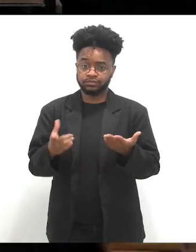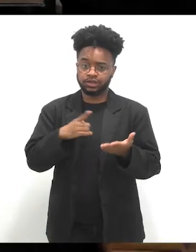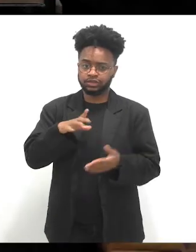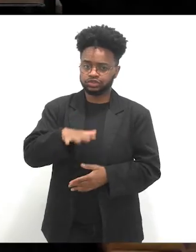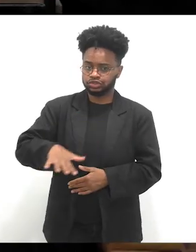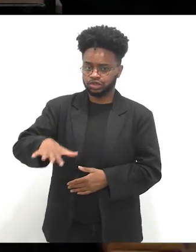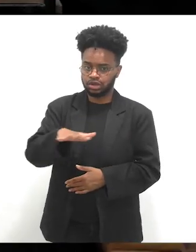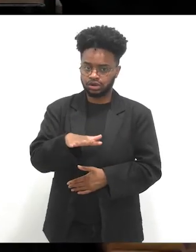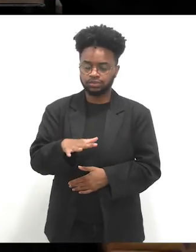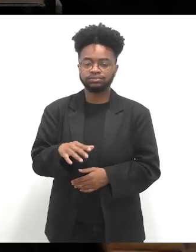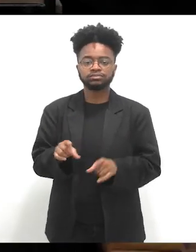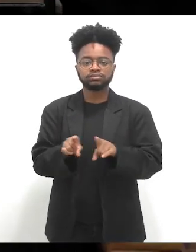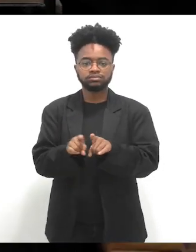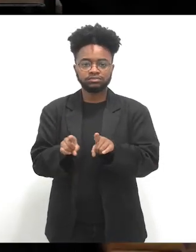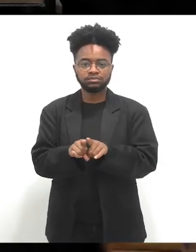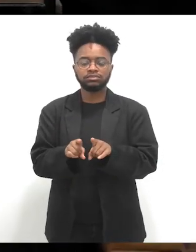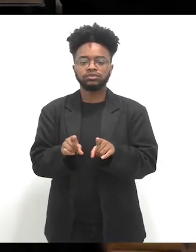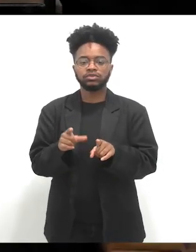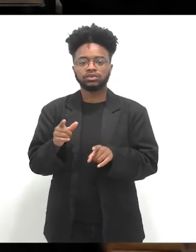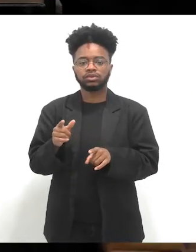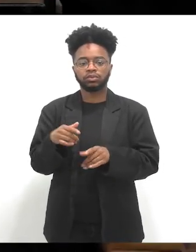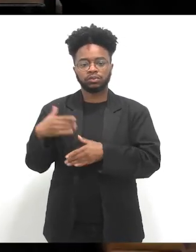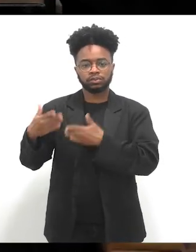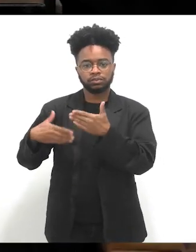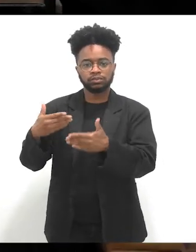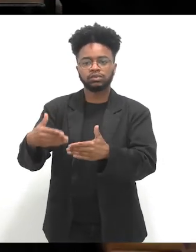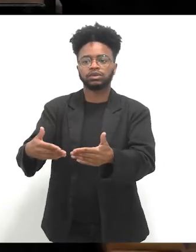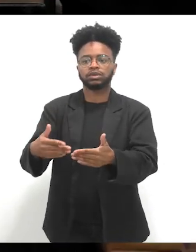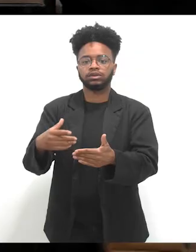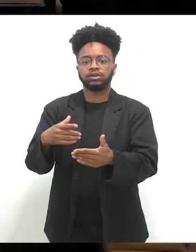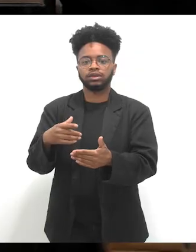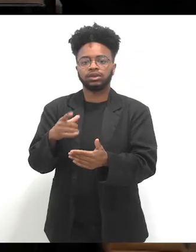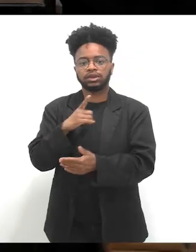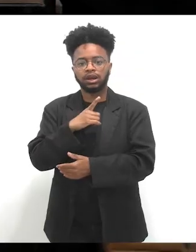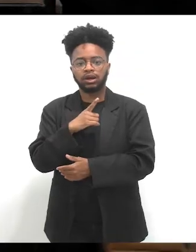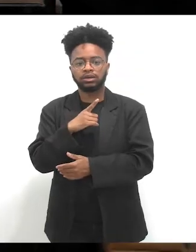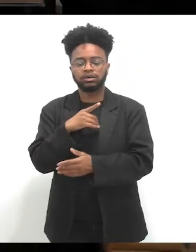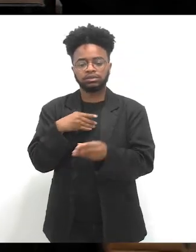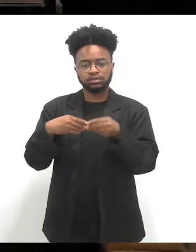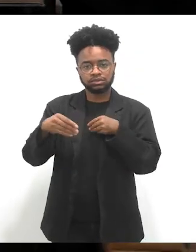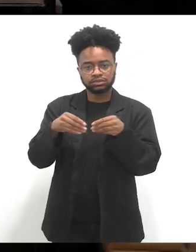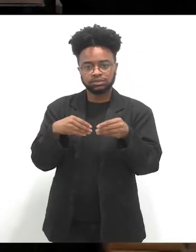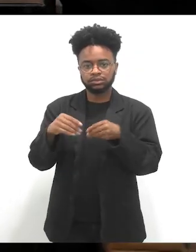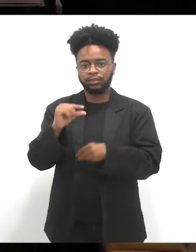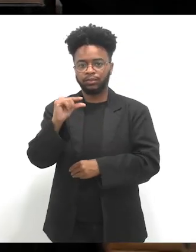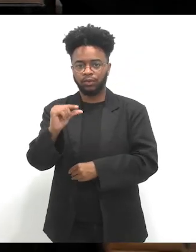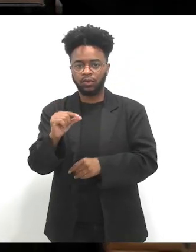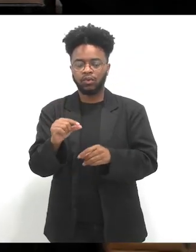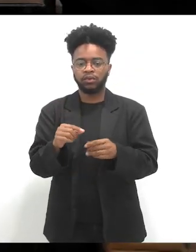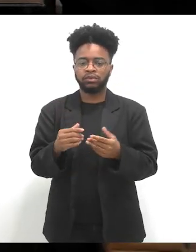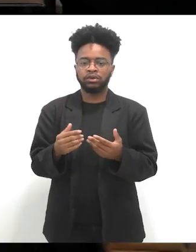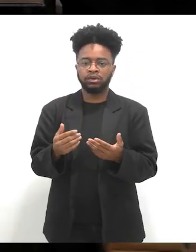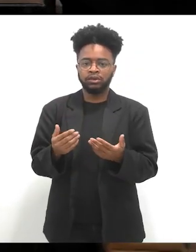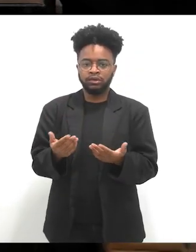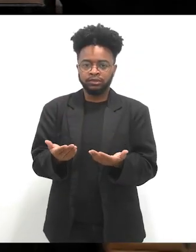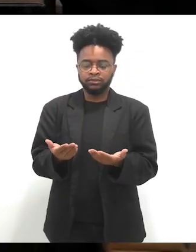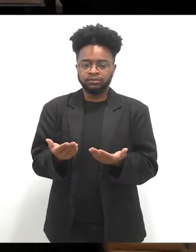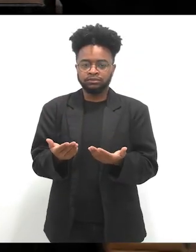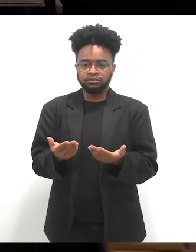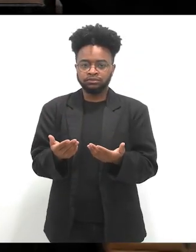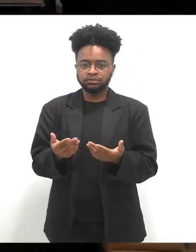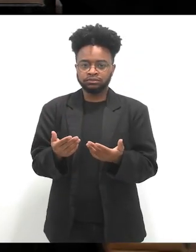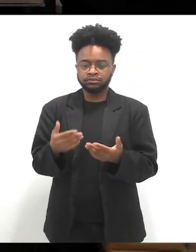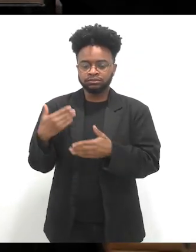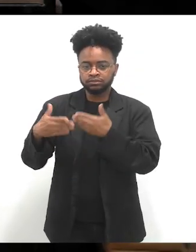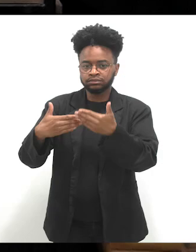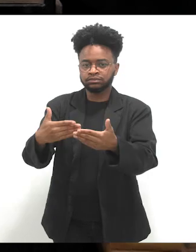mais geral. Isso. E aí isso também faz com que o processo ele tenha um pouco mais de flexibilidade, enfim, ele